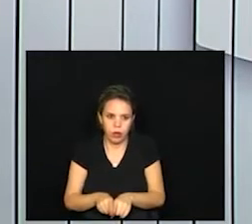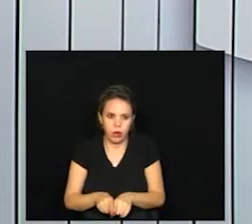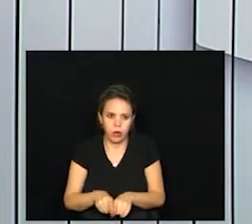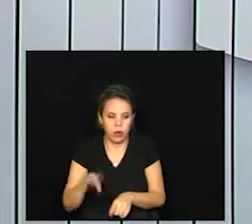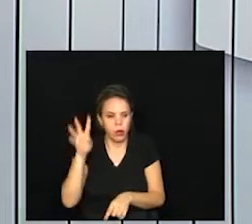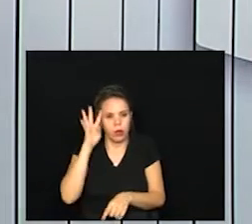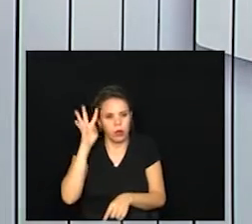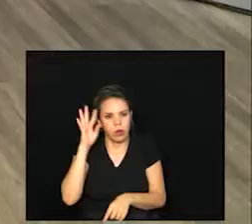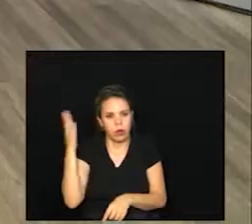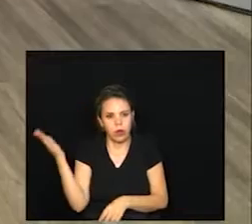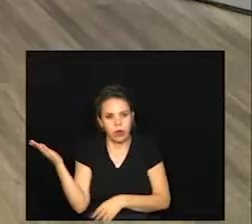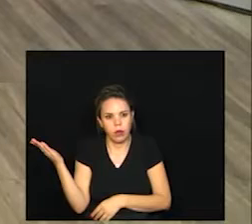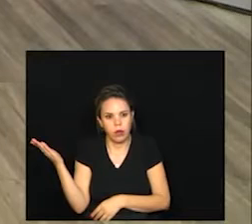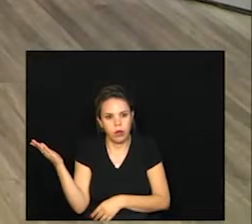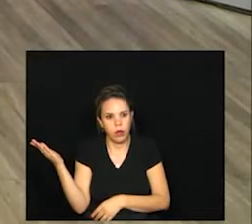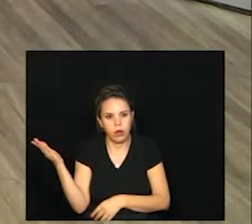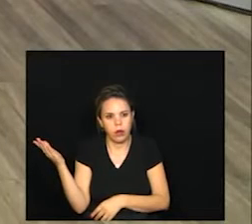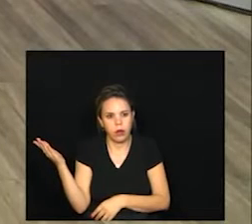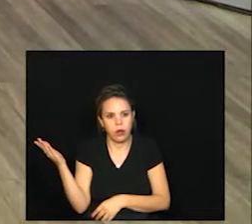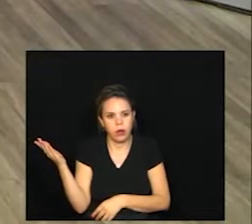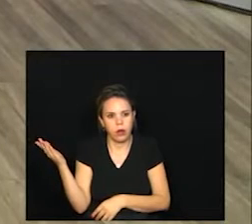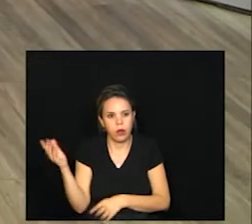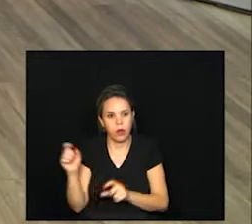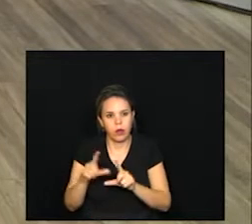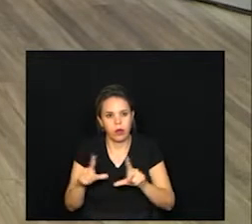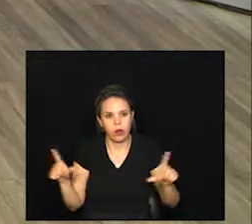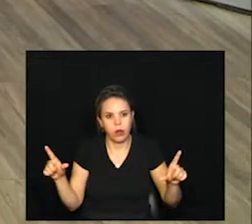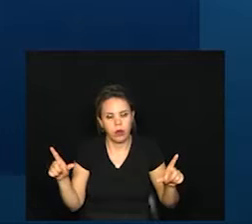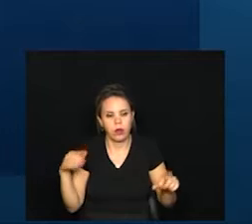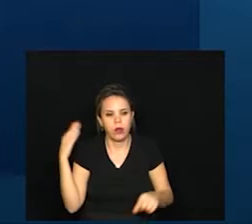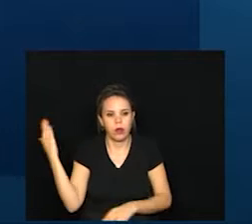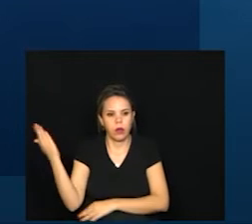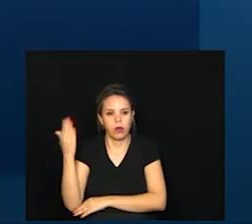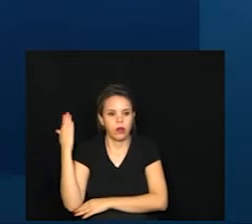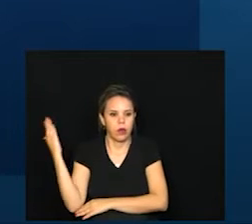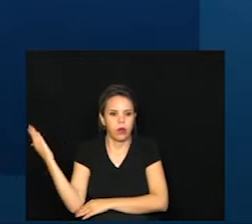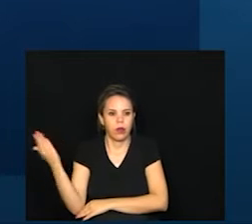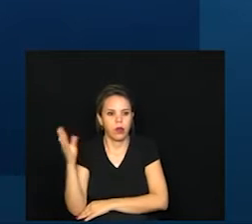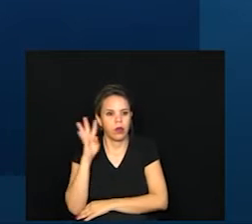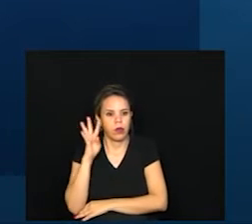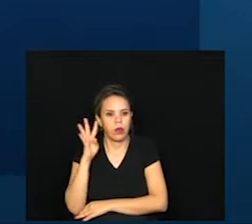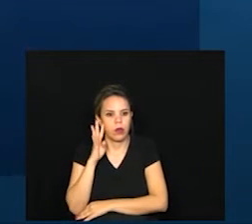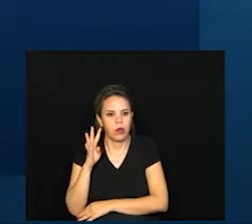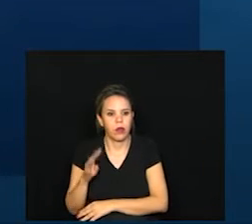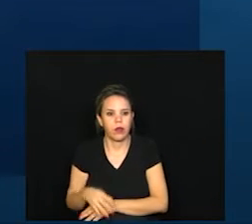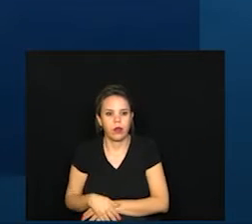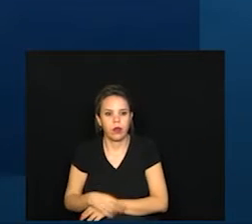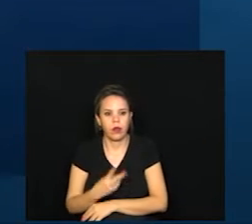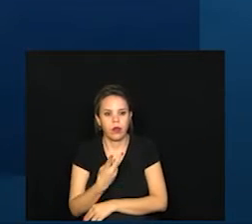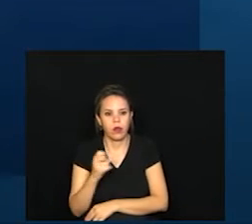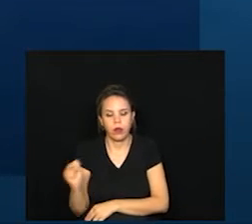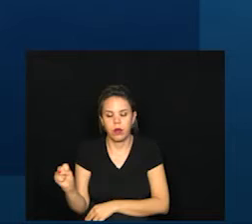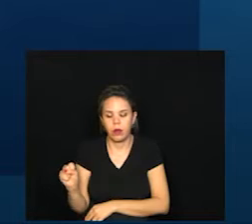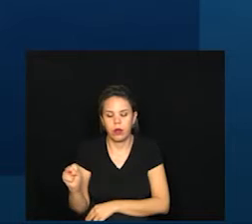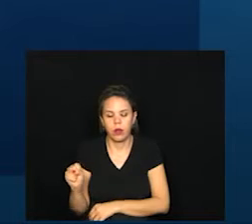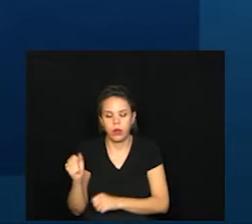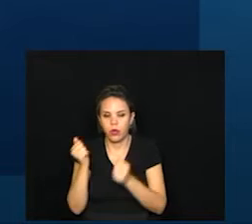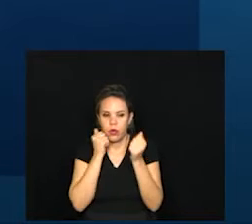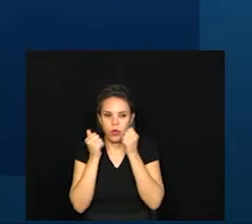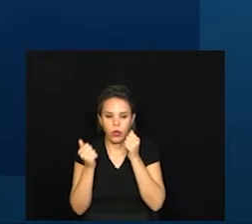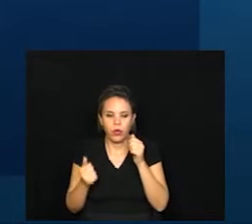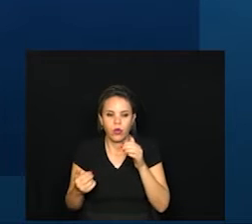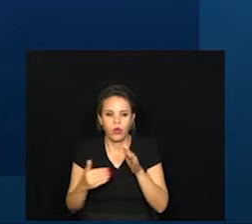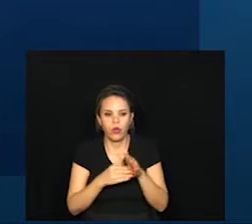nesta quarta-feira. Aqui na minha tela nós já temos as temperaturas, olha só, quarta-feira, 28 de julho, é a